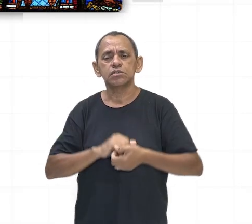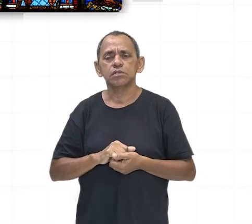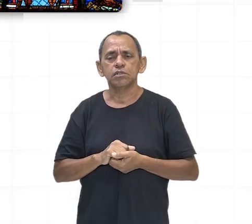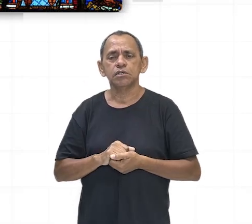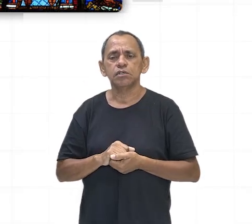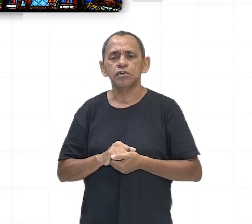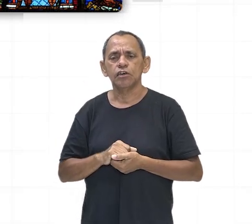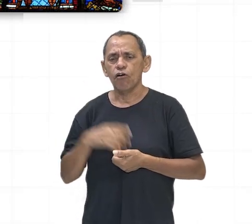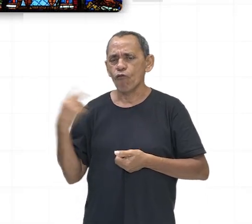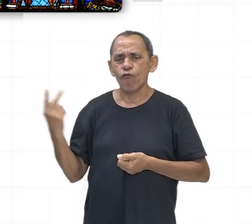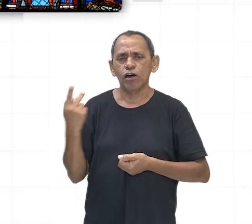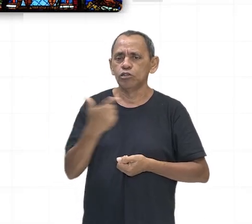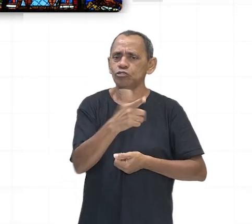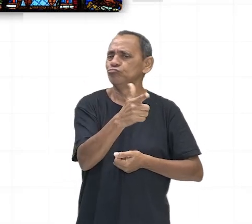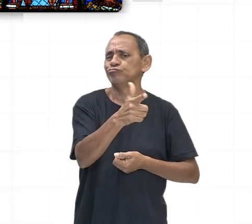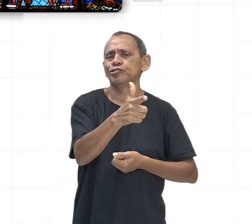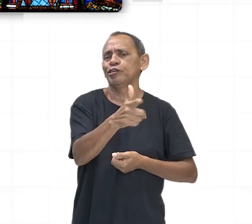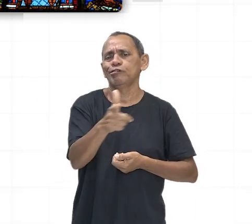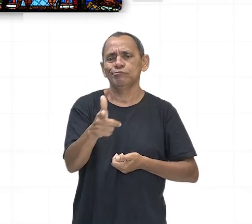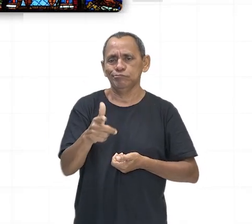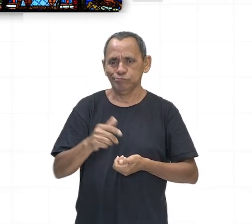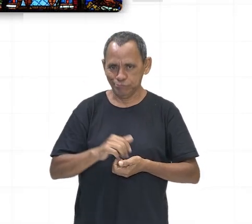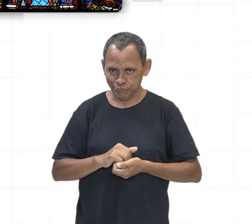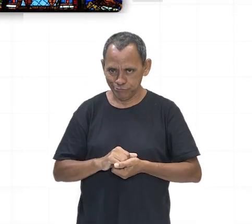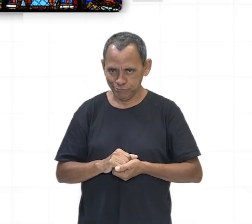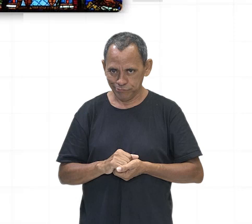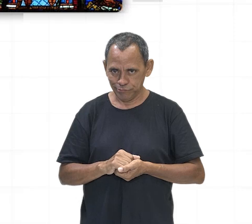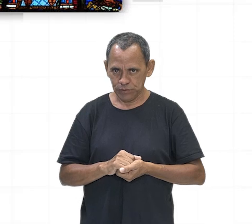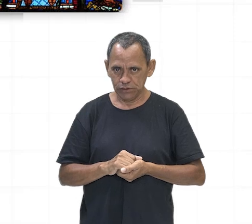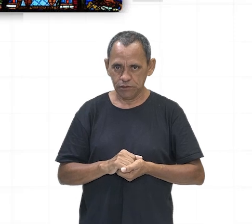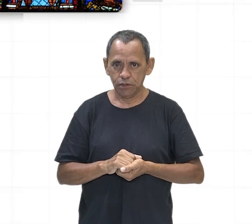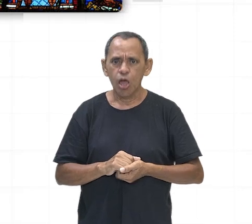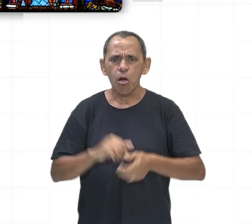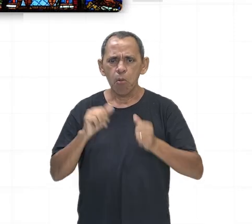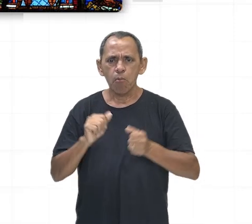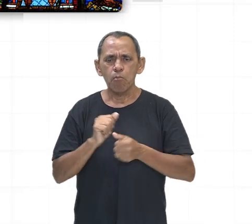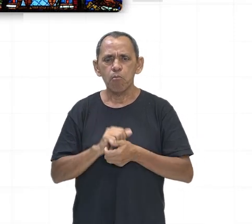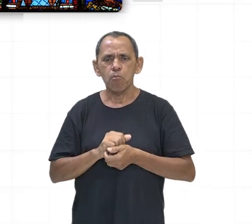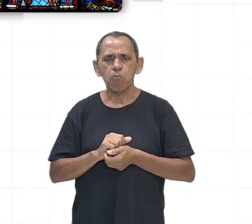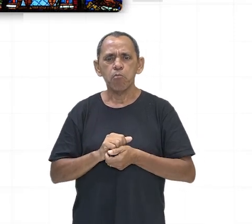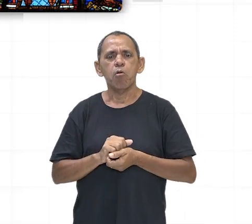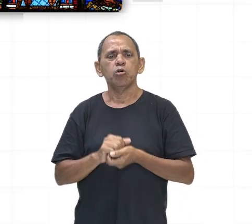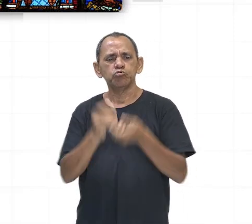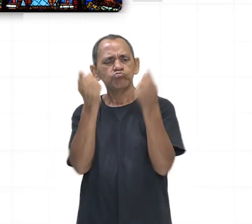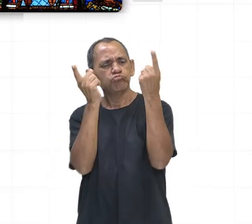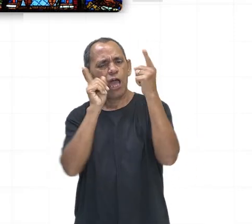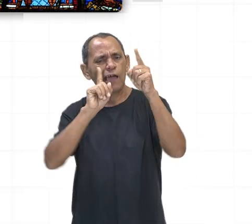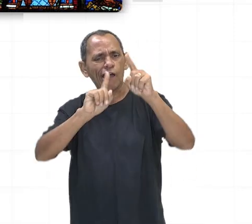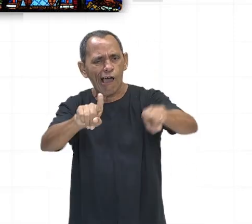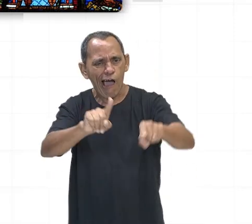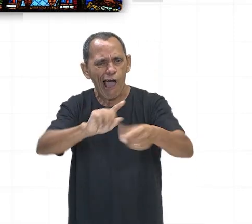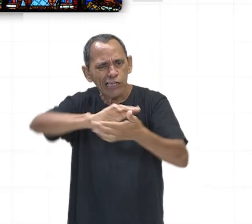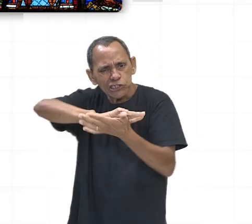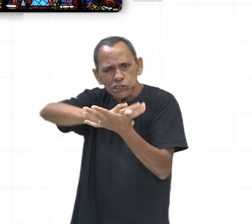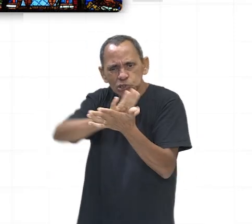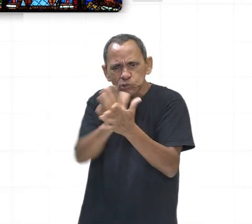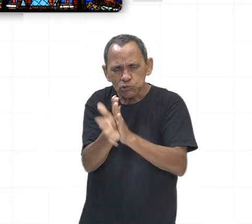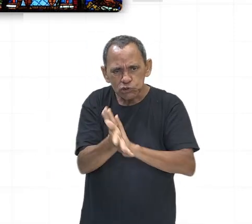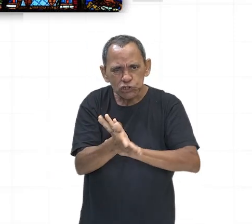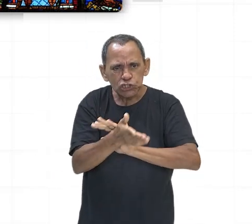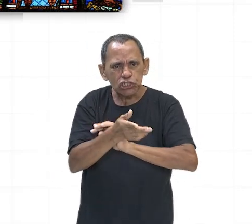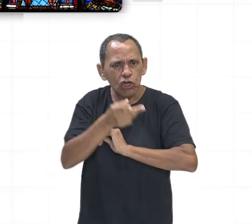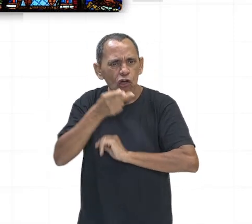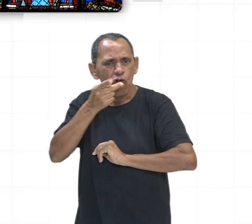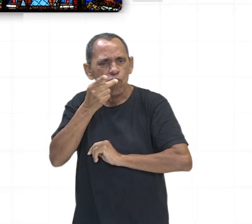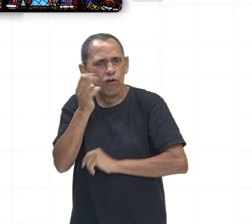desmerecer. As outras religiões não são importantes. Eu posso atacar, eu posso destruir, eu posso falar mal, eu